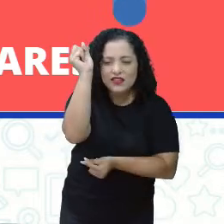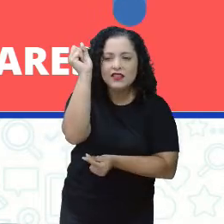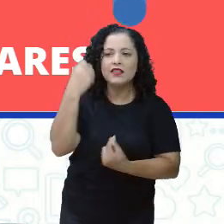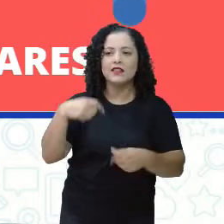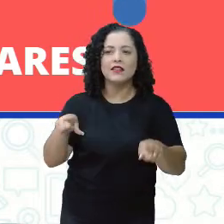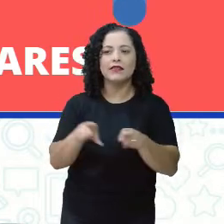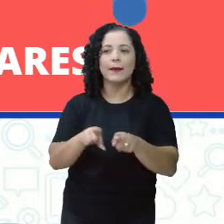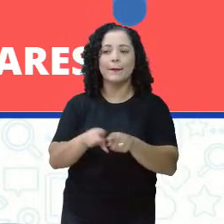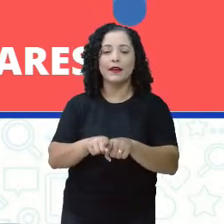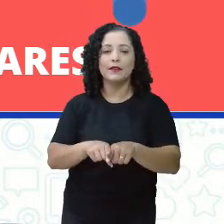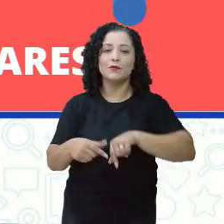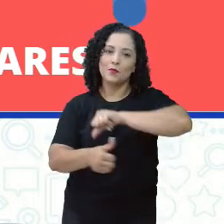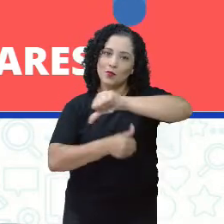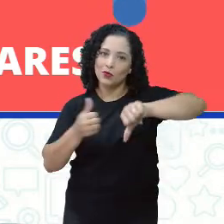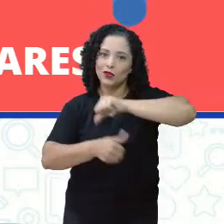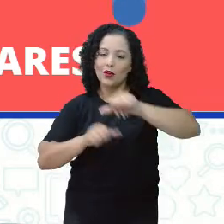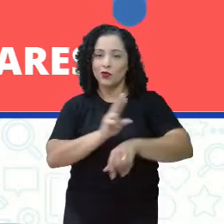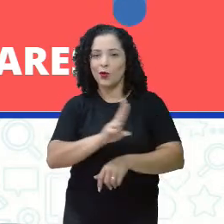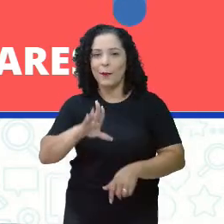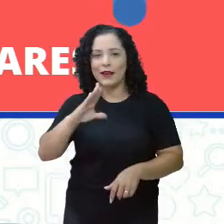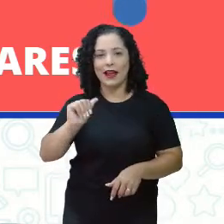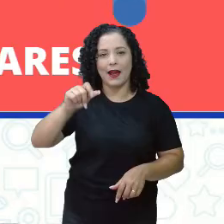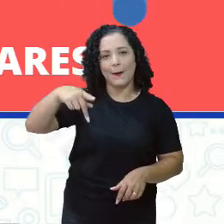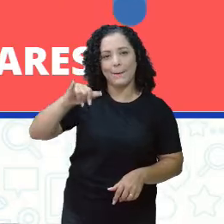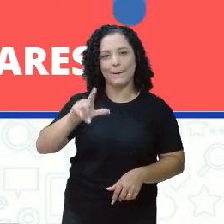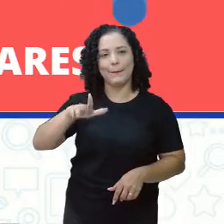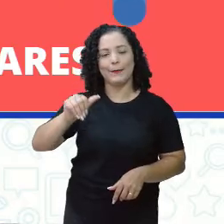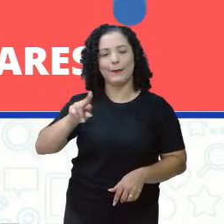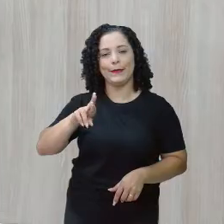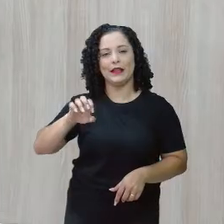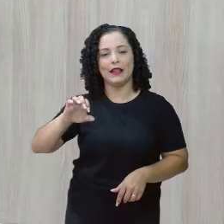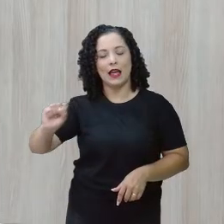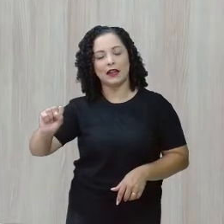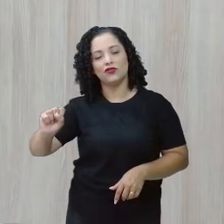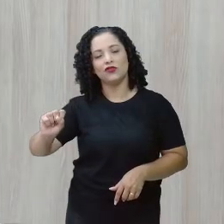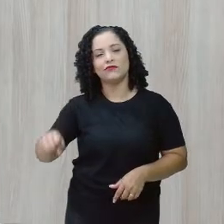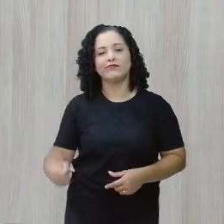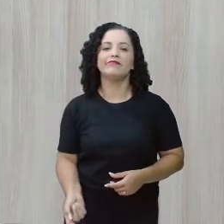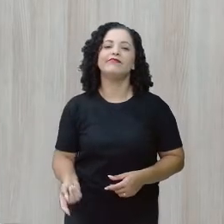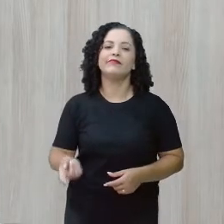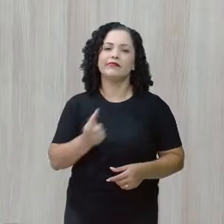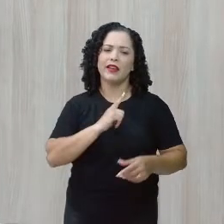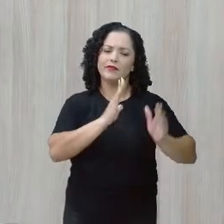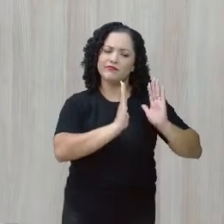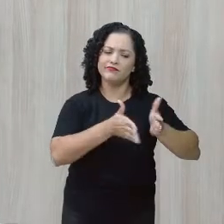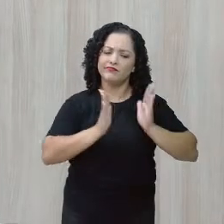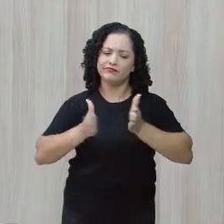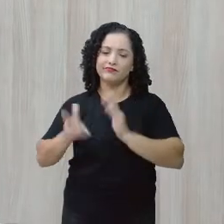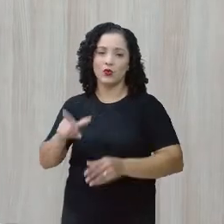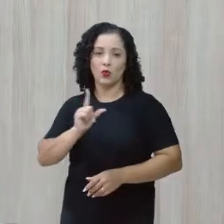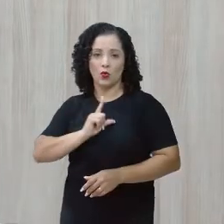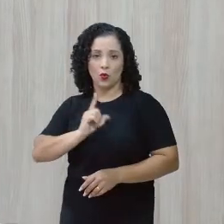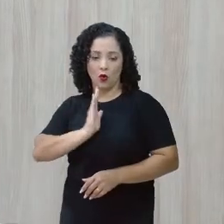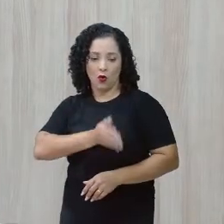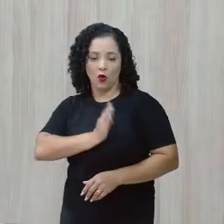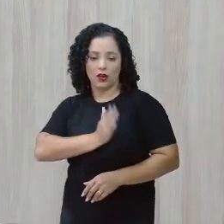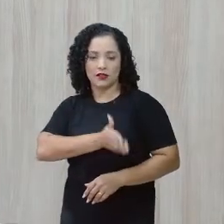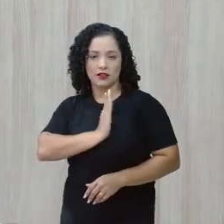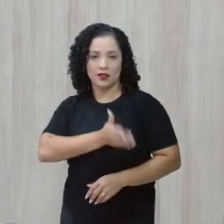a gente tem uma sequência. Vamos dizer, o sangue sai lá do nosso coração pela